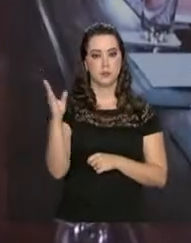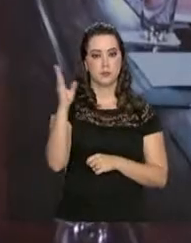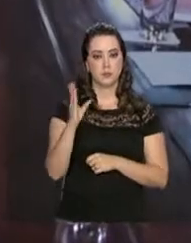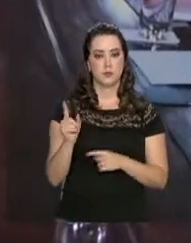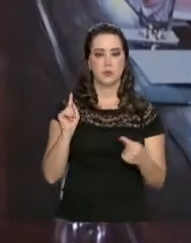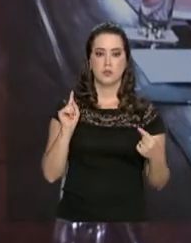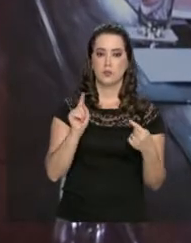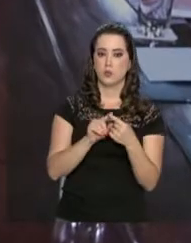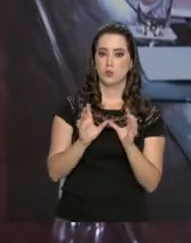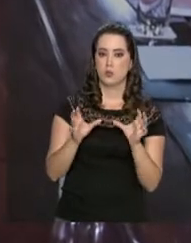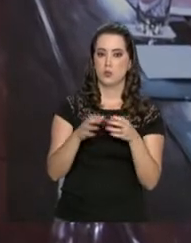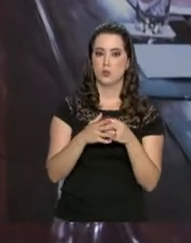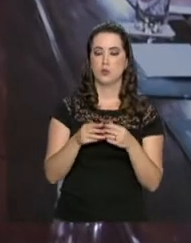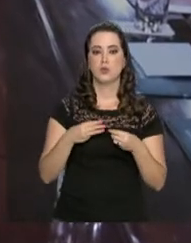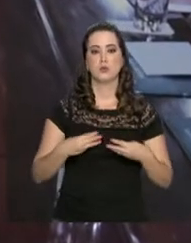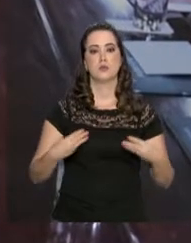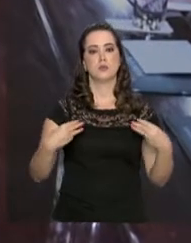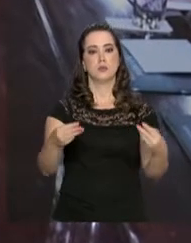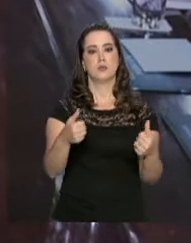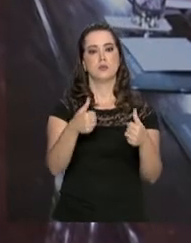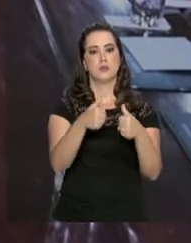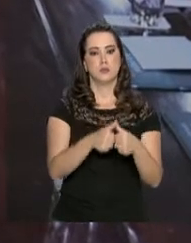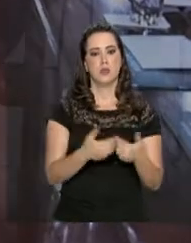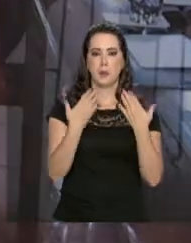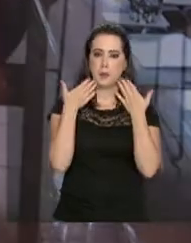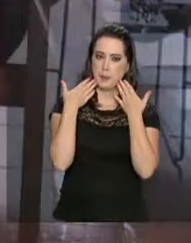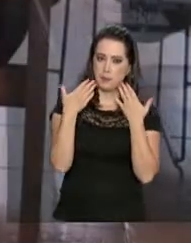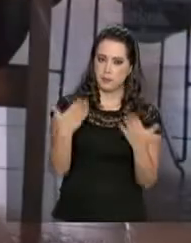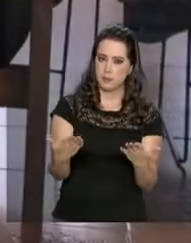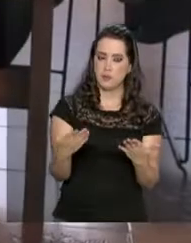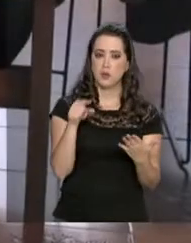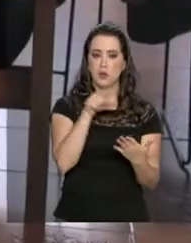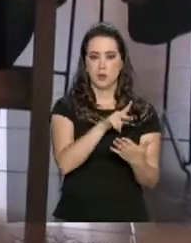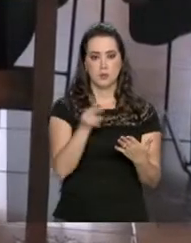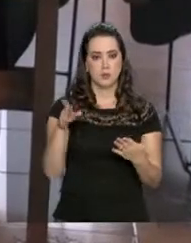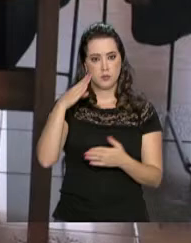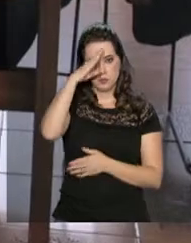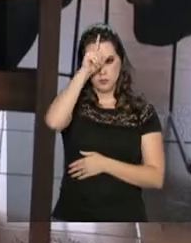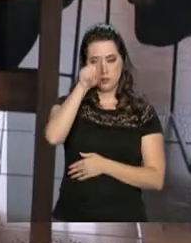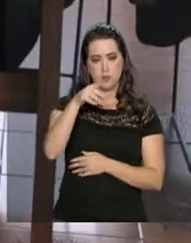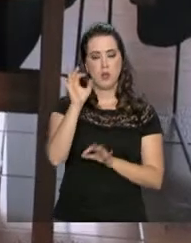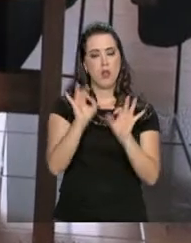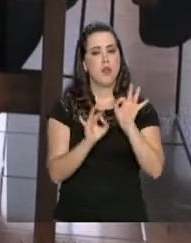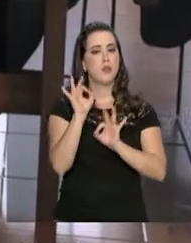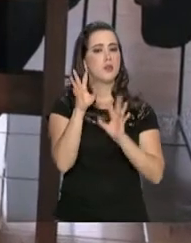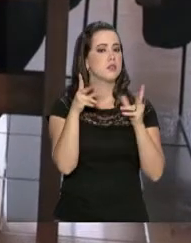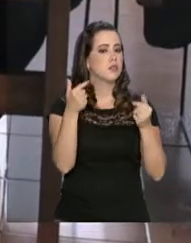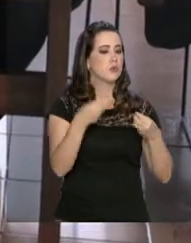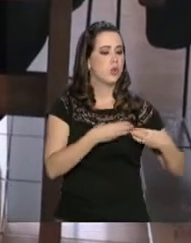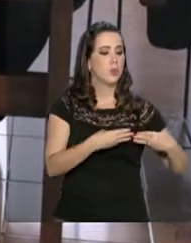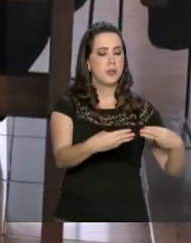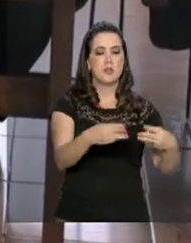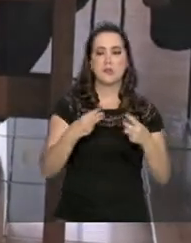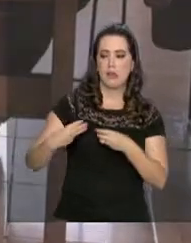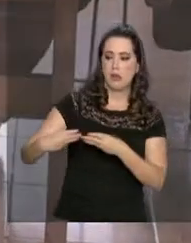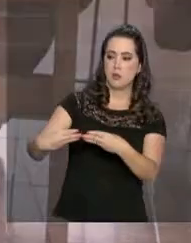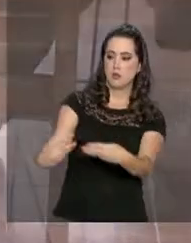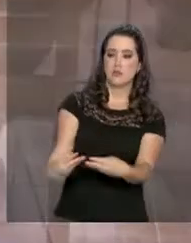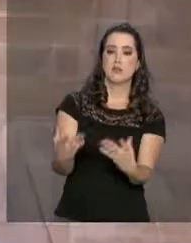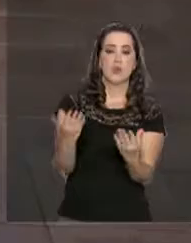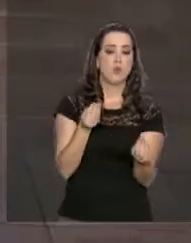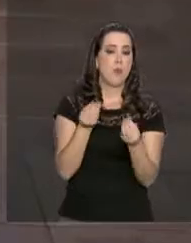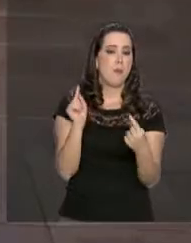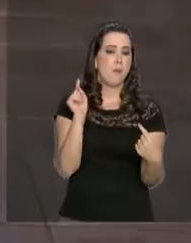presidente, e, de acordo com assessores, os ministros estão apresentando a Bolsonaro as estruturas e quais serão as ações